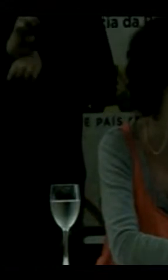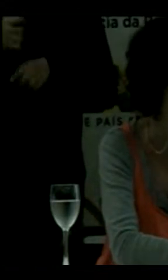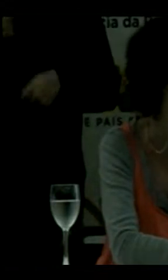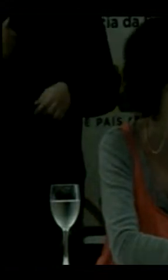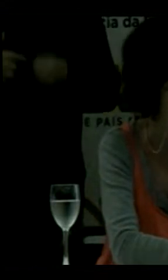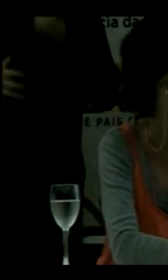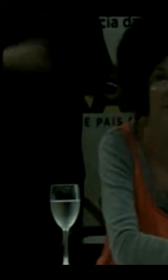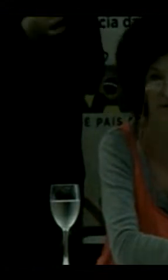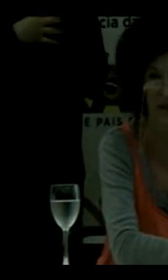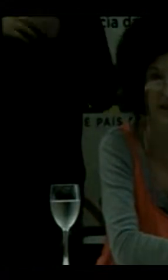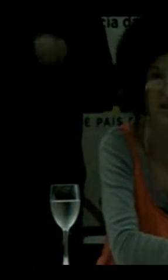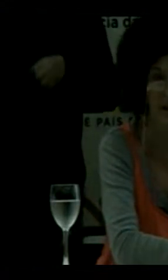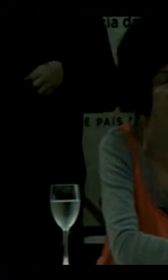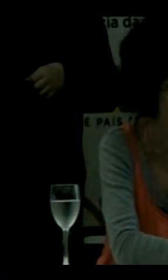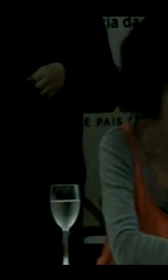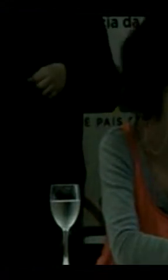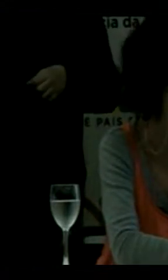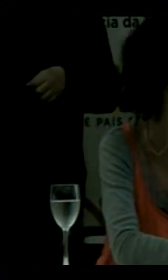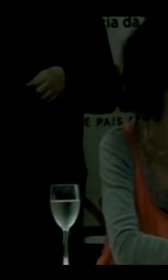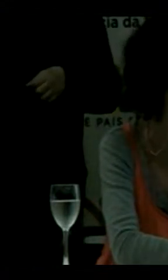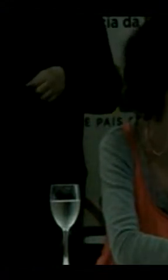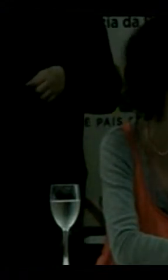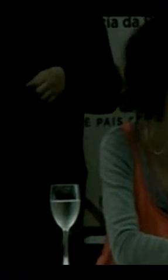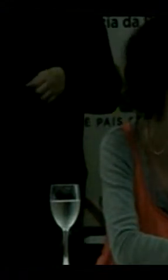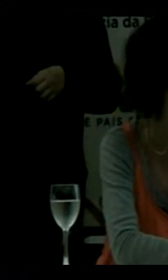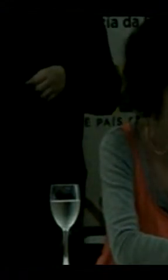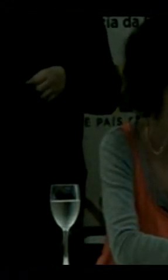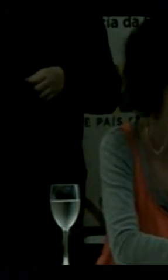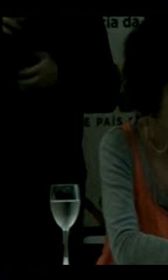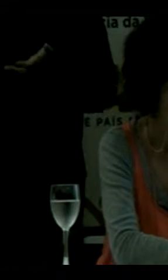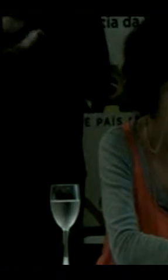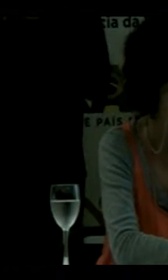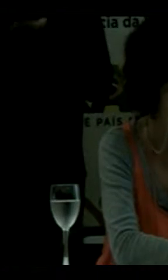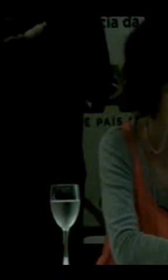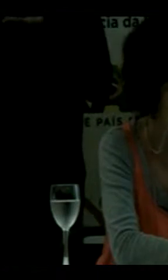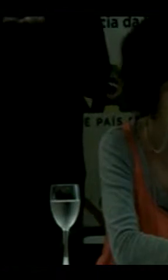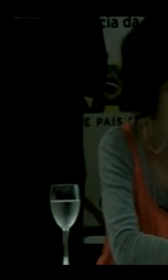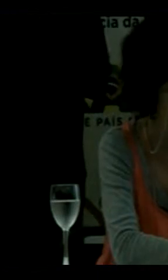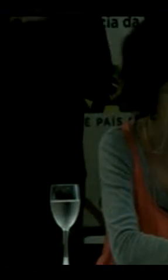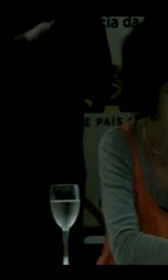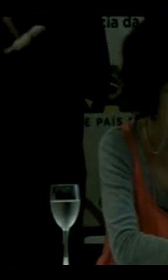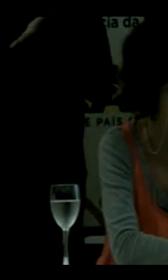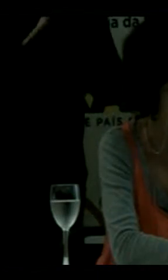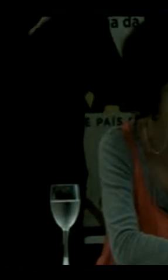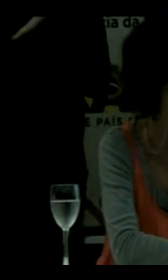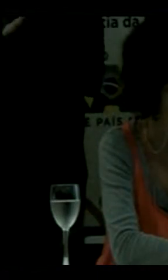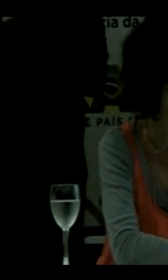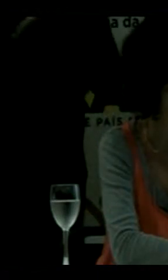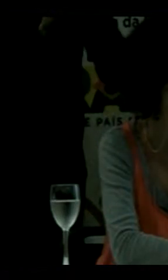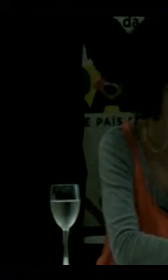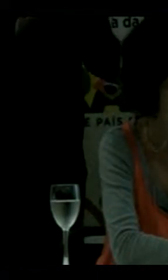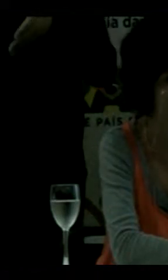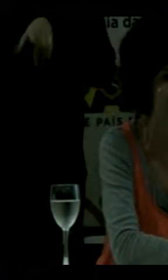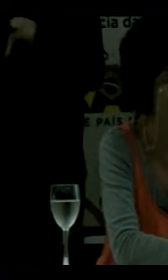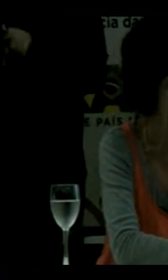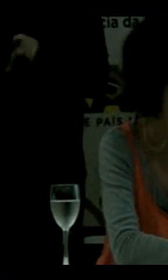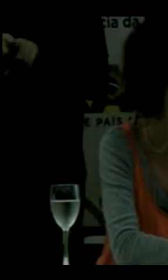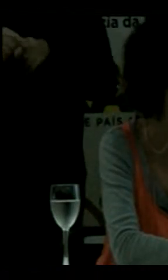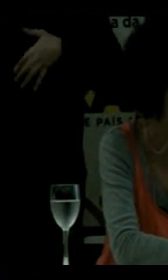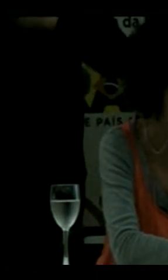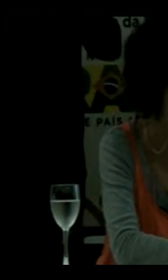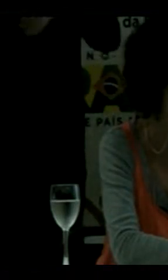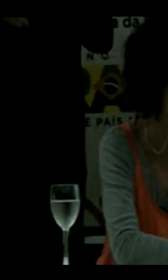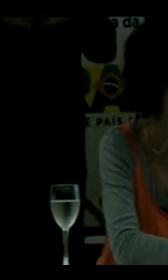Garantia de recursos públicos para o financiamento dessa participação, avanço e oficialização do marco regulatório